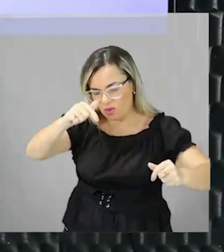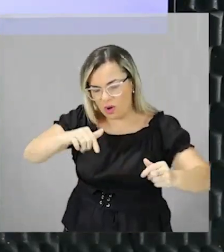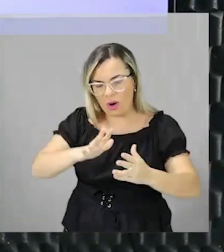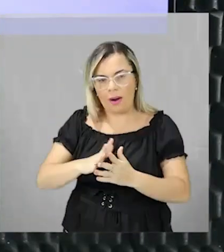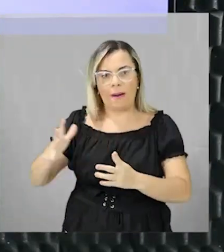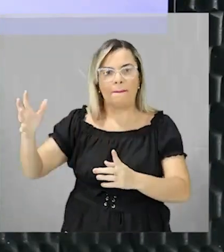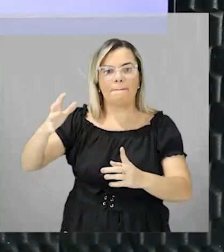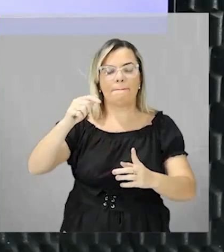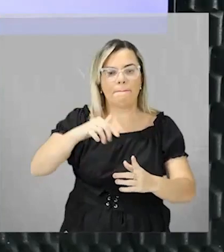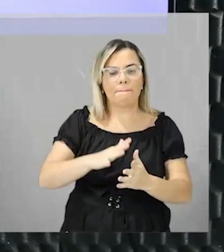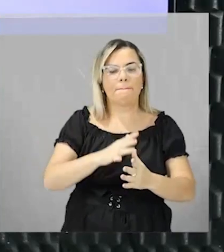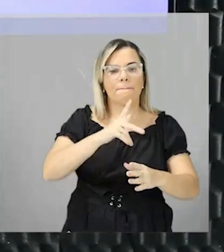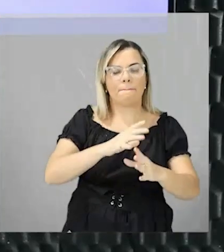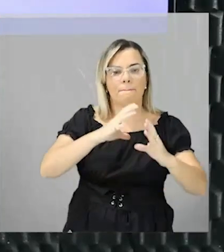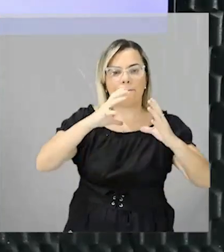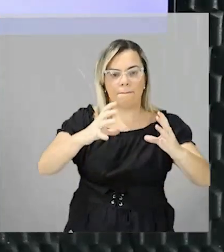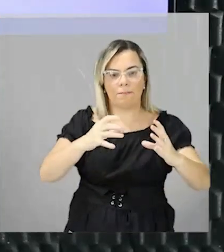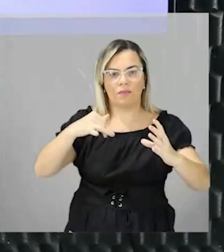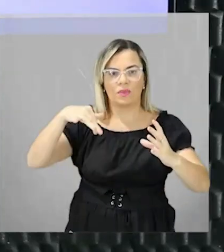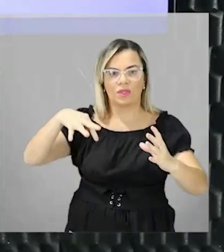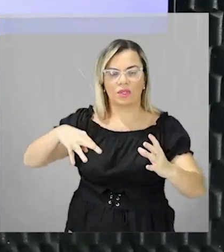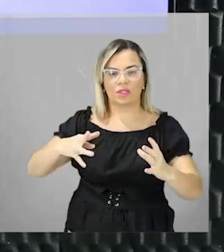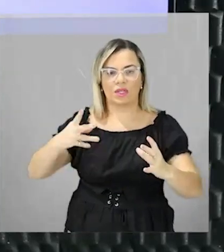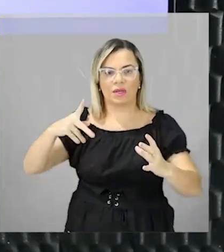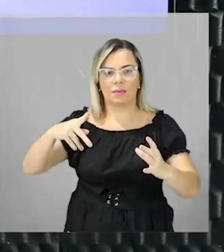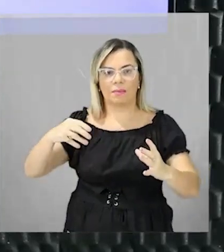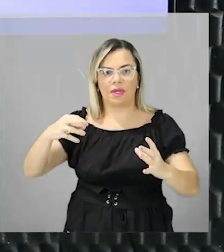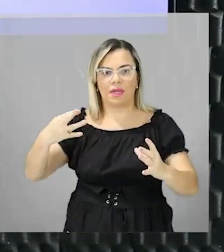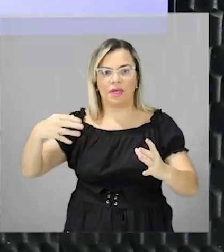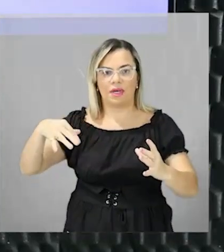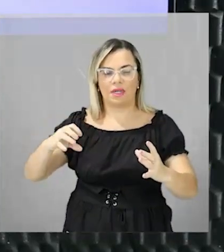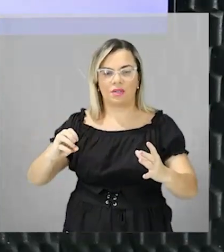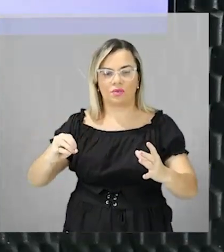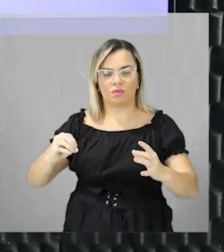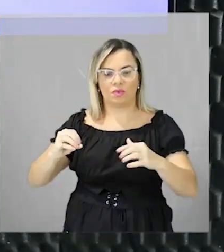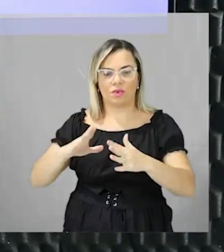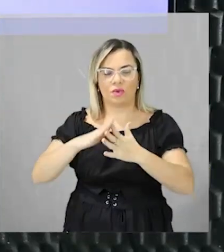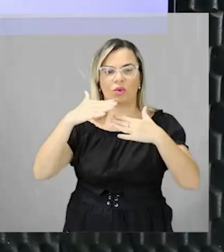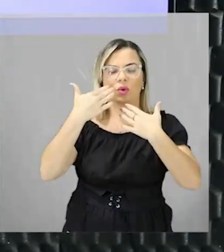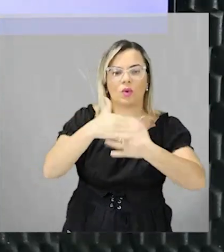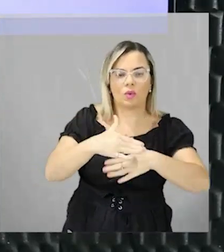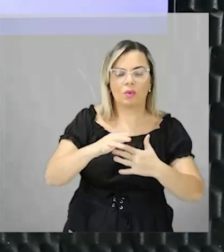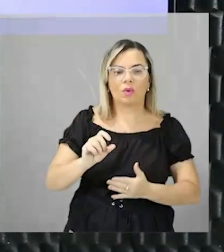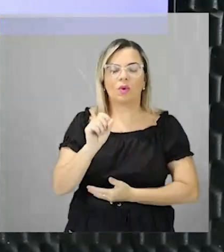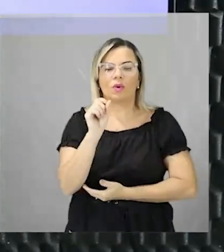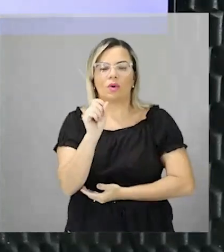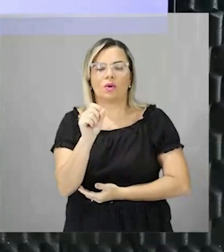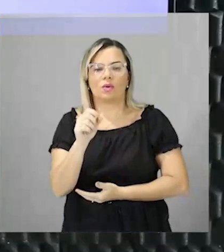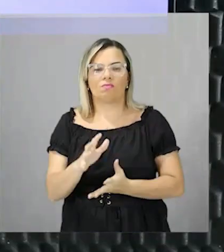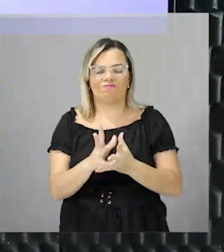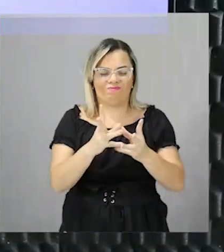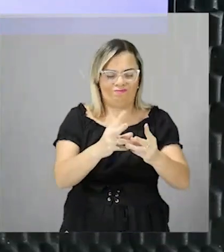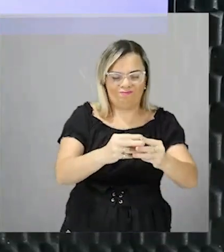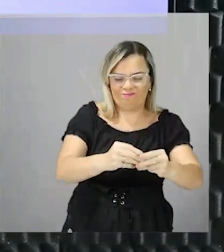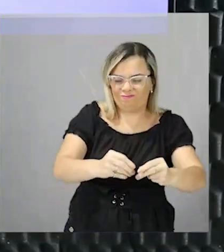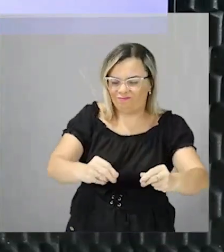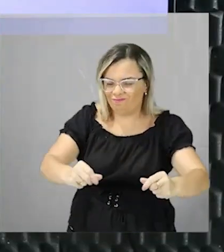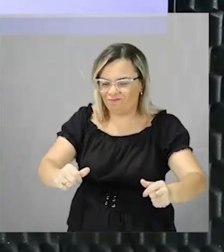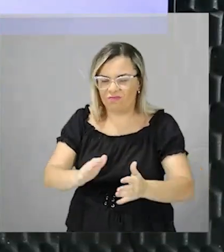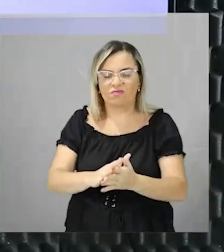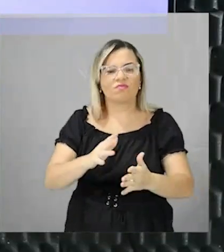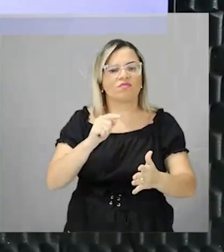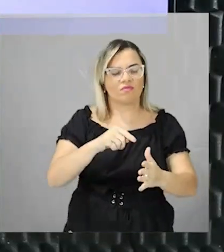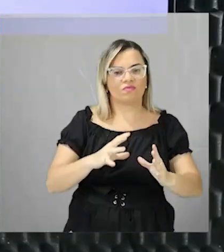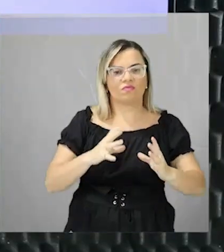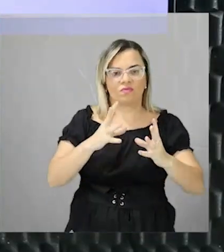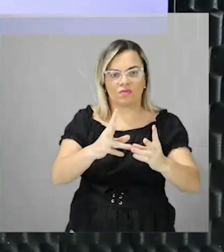sobre a rocha, nós chamamos de intemperismo, tá? Você pode encontrar na sua prova. O que é o intemperismo, Marcos? É o desgaste, tá certo, das rochas